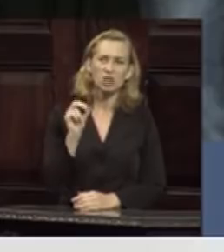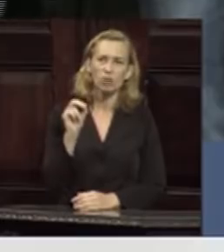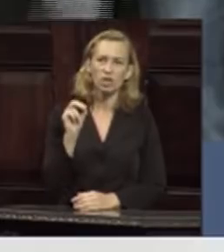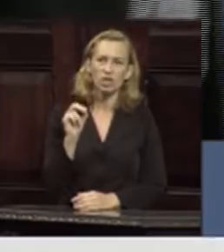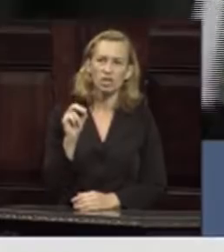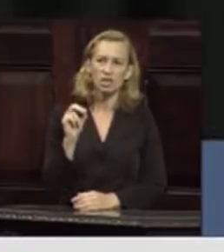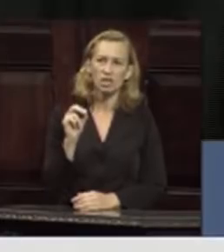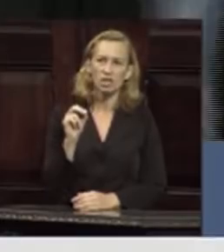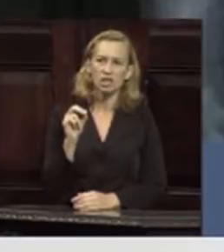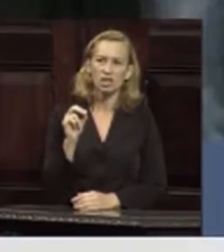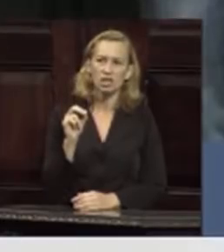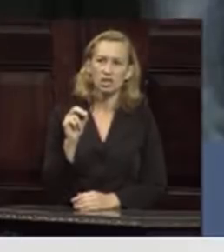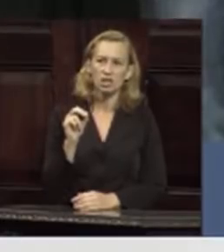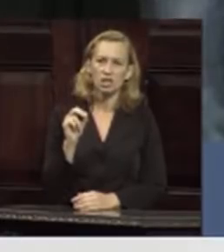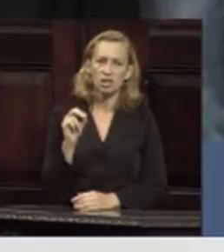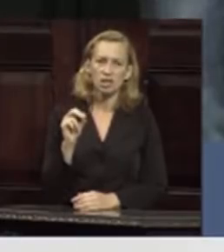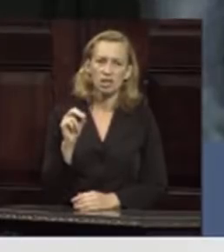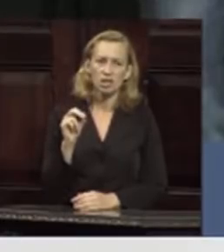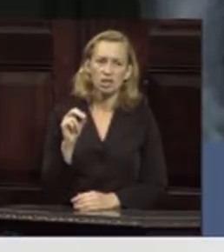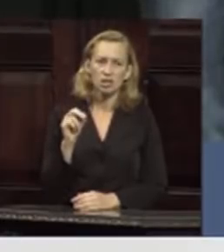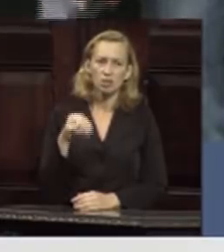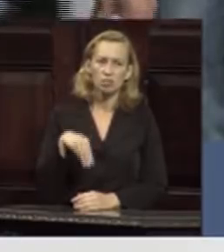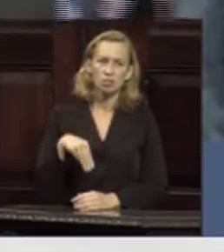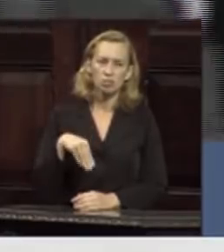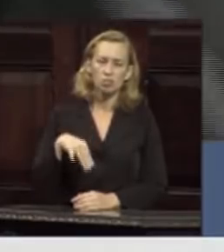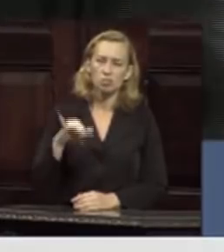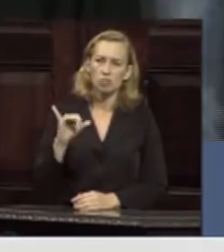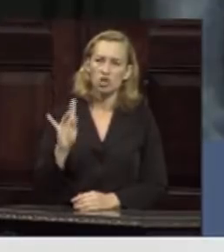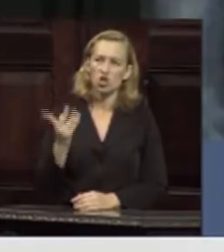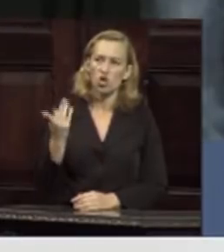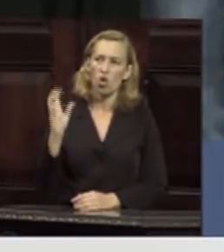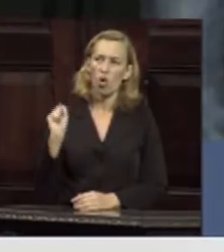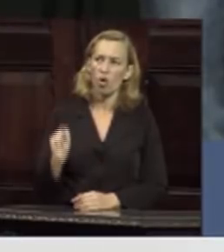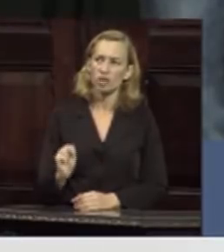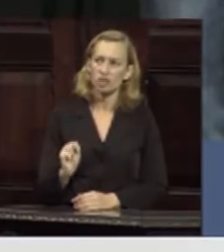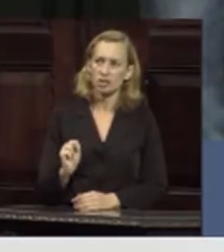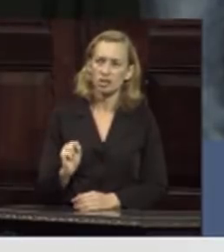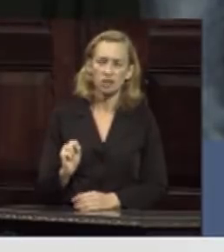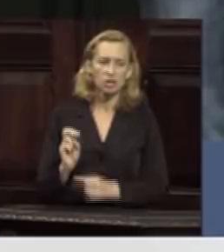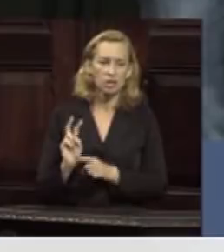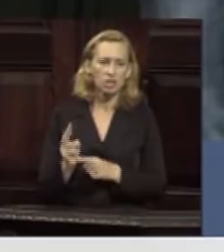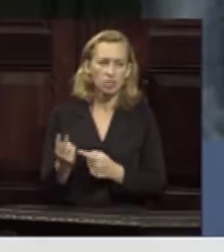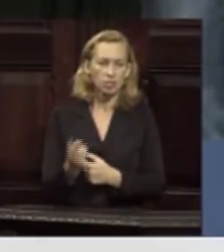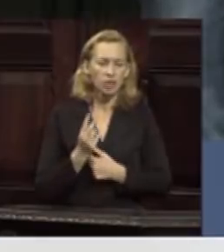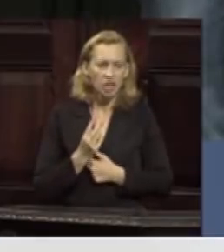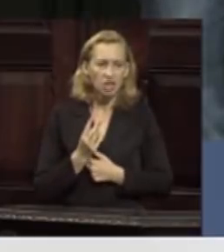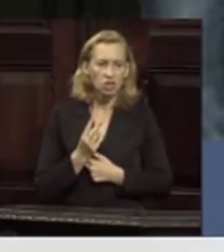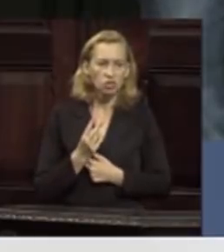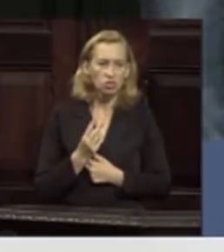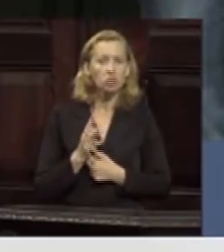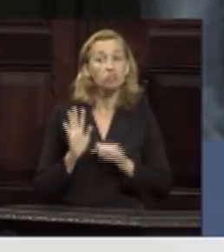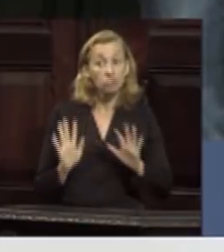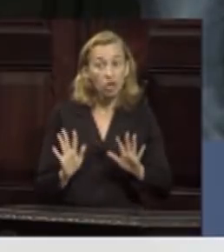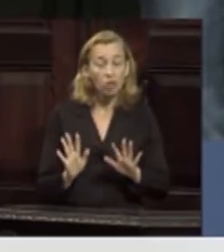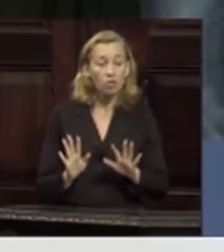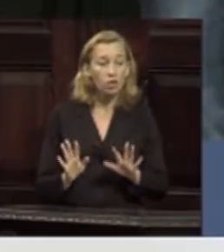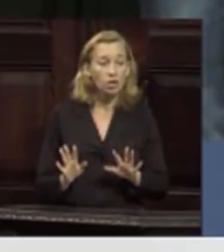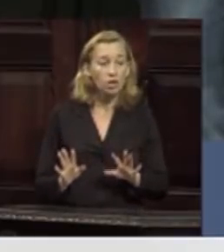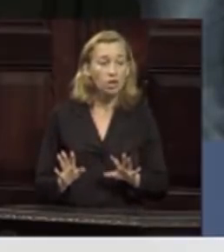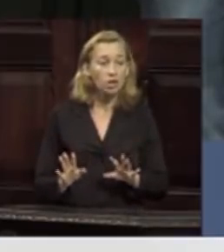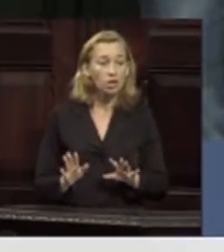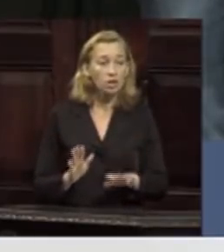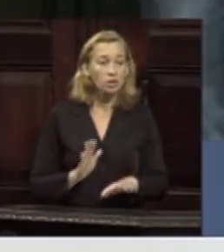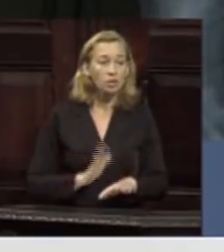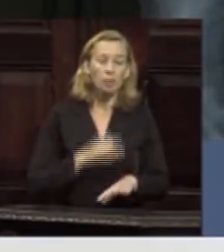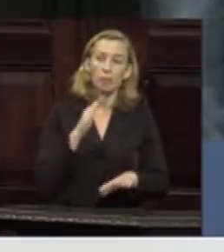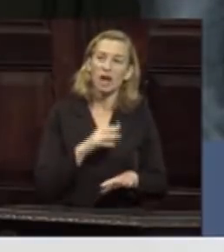empréstimos para a modernização desses sistemas da Fazenda. Então é mais que razoável, ao tentar mais